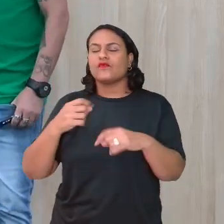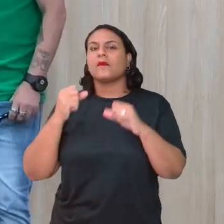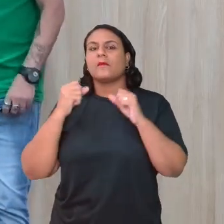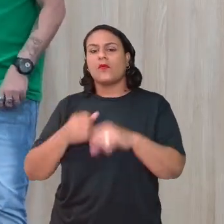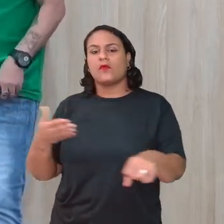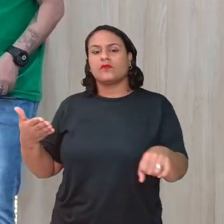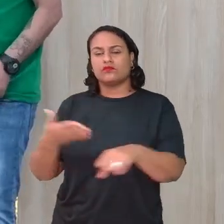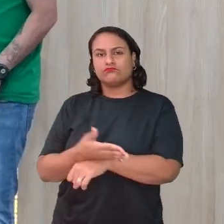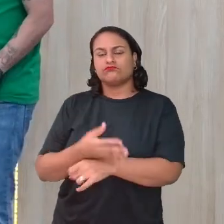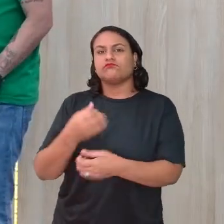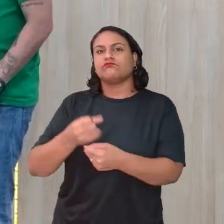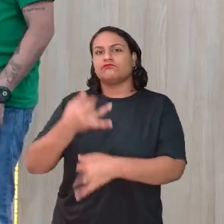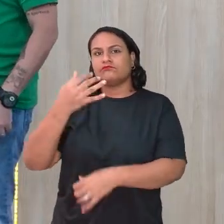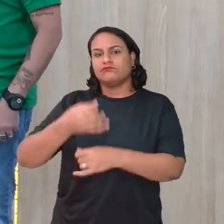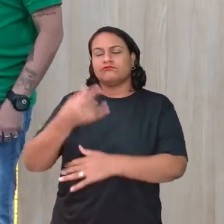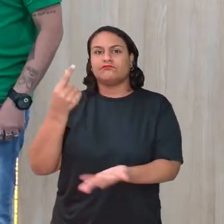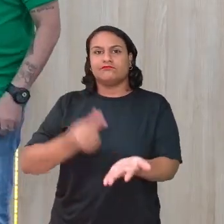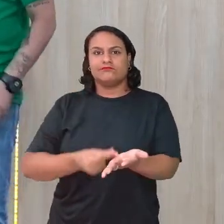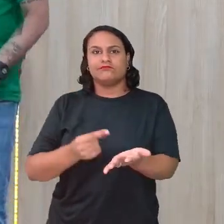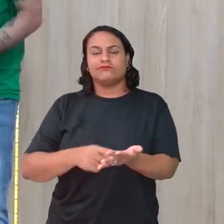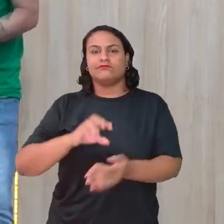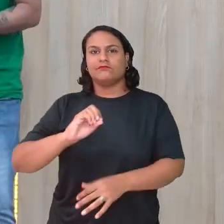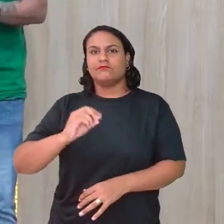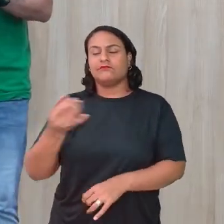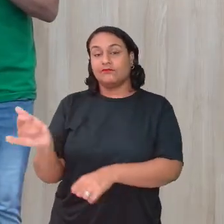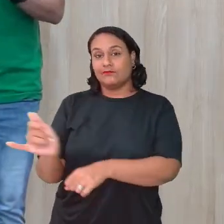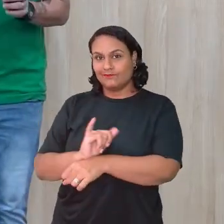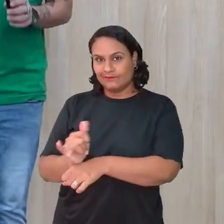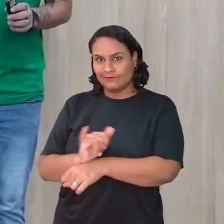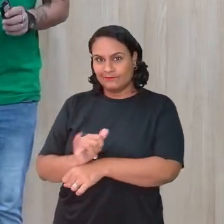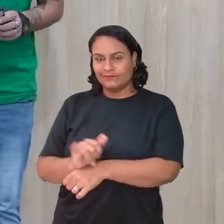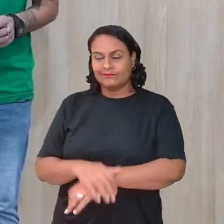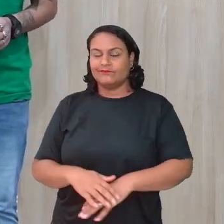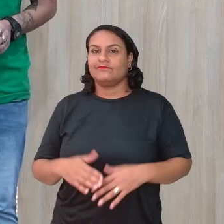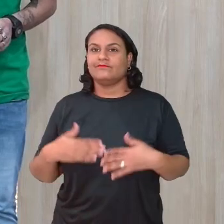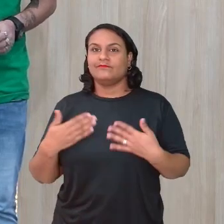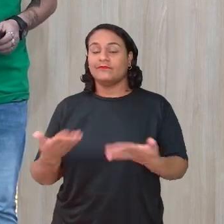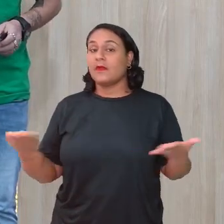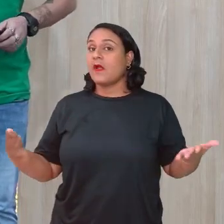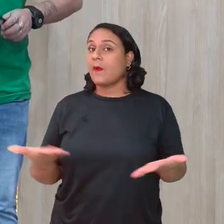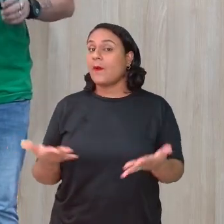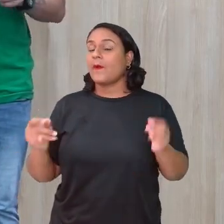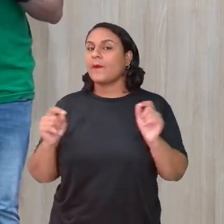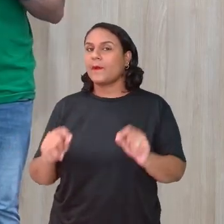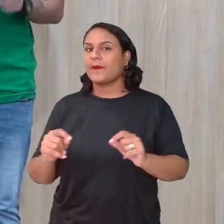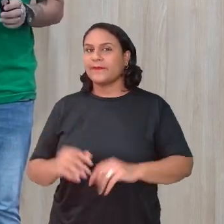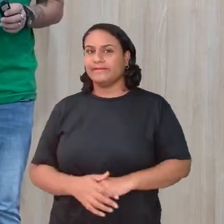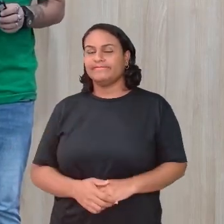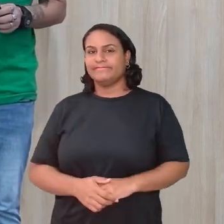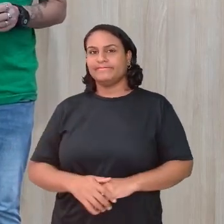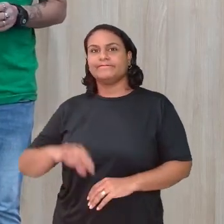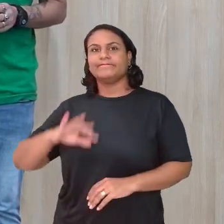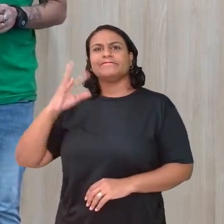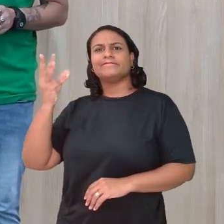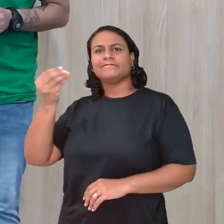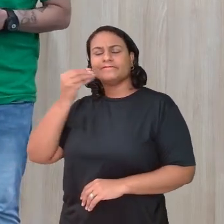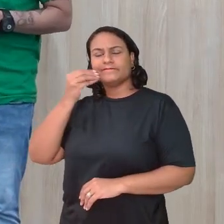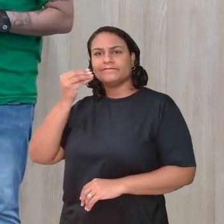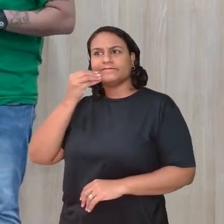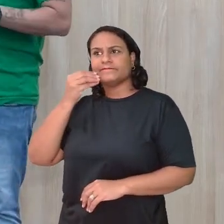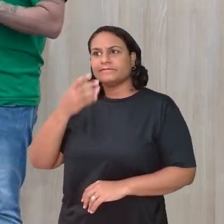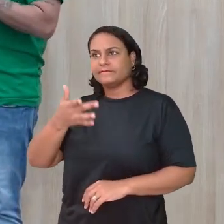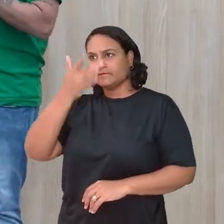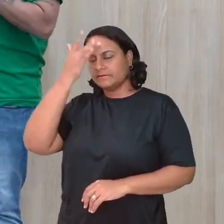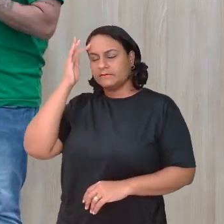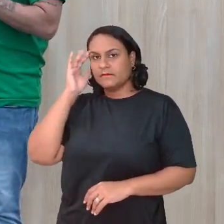do aplicativo ou lá no nosso canal no YouTube. Então, a situação agora é a seguinte: qual é a probabilidade de que essa